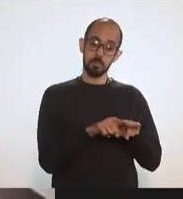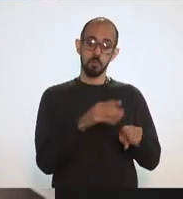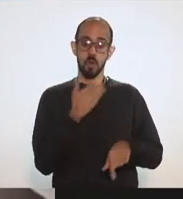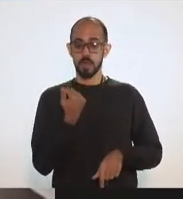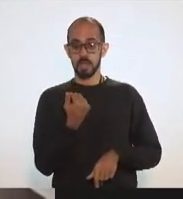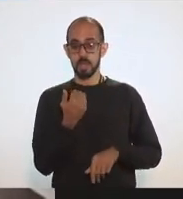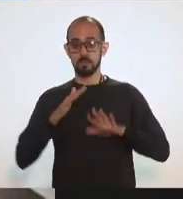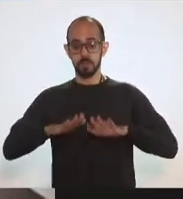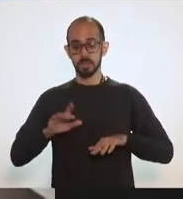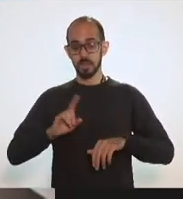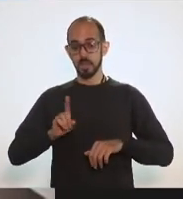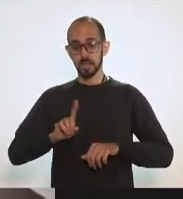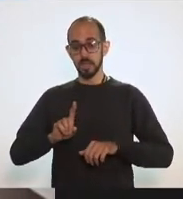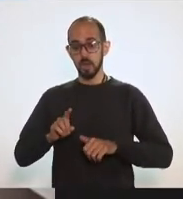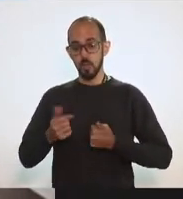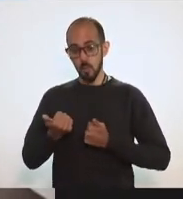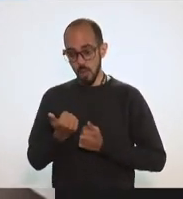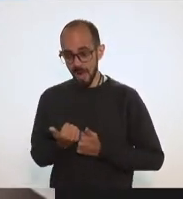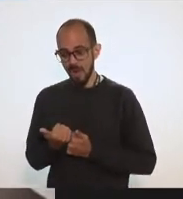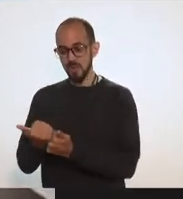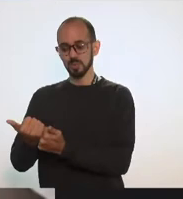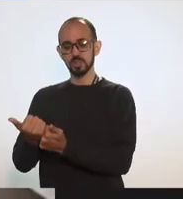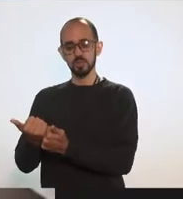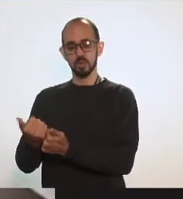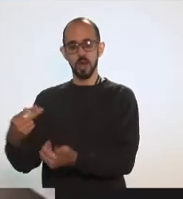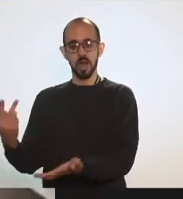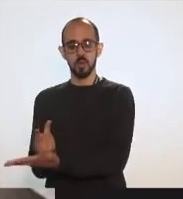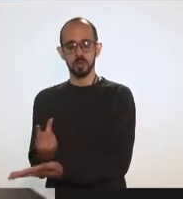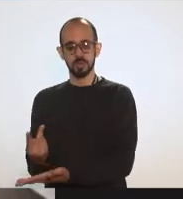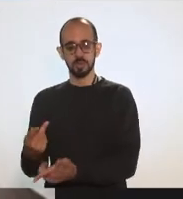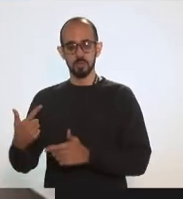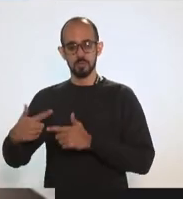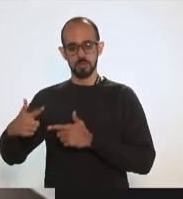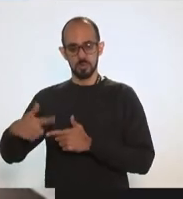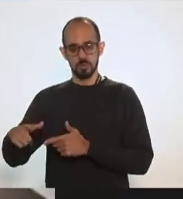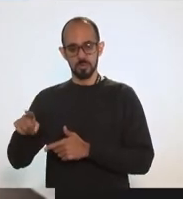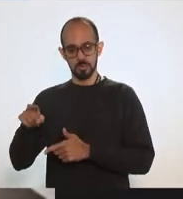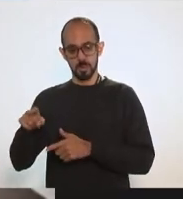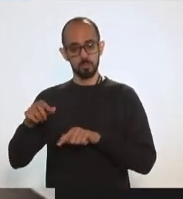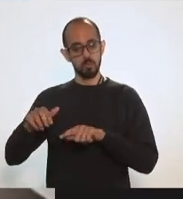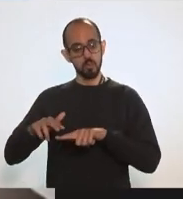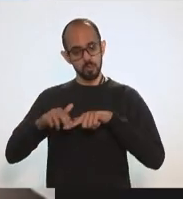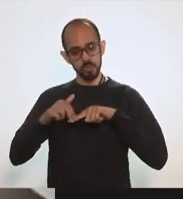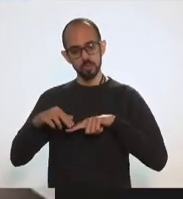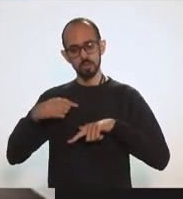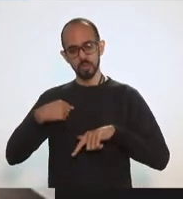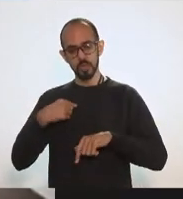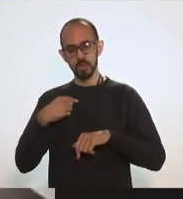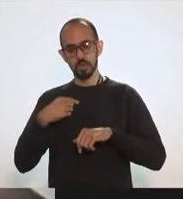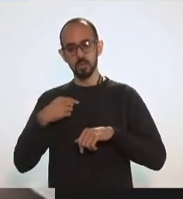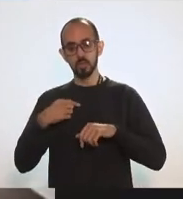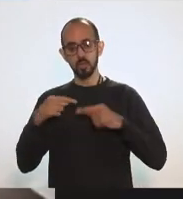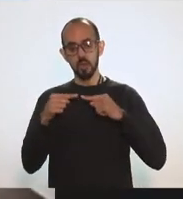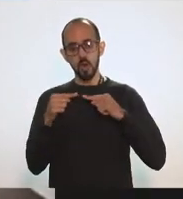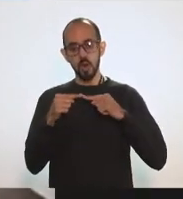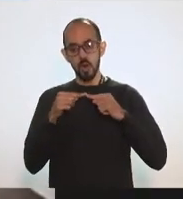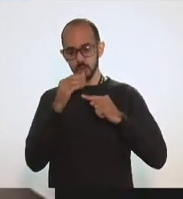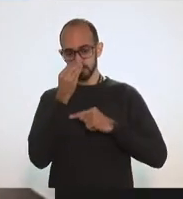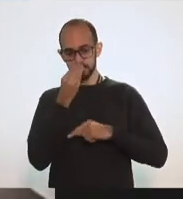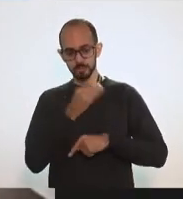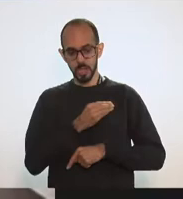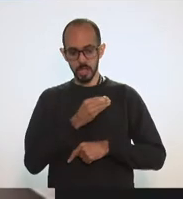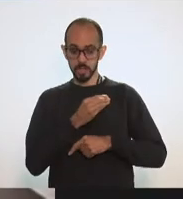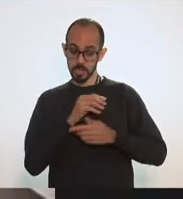ele não contribuiu para o fato em si. Então, por essa razão que se deu a explosão. Mas eu, de forma muito